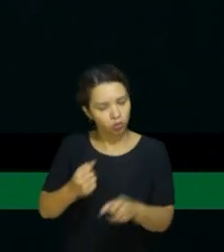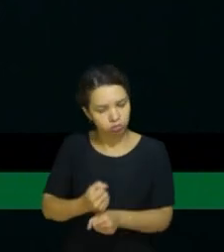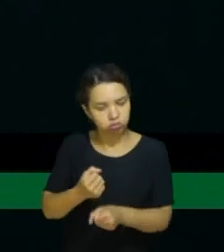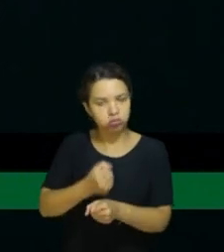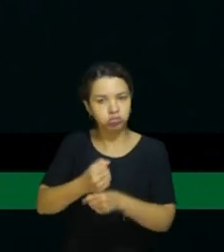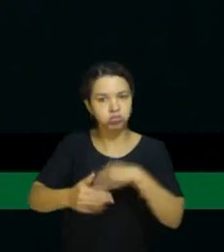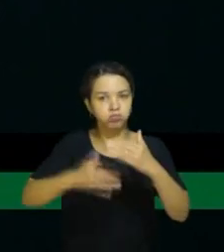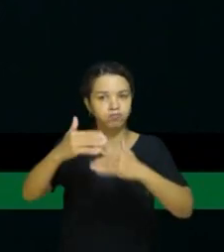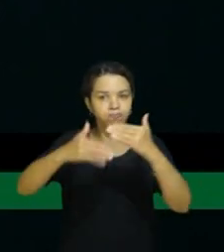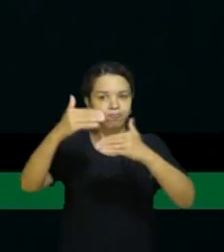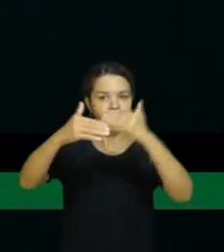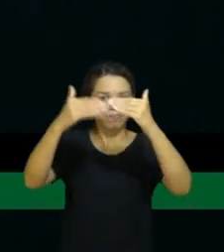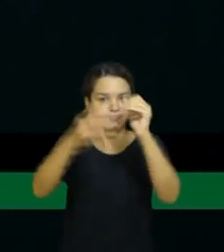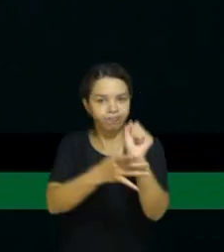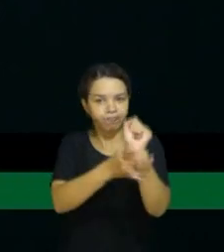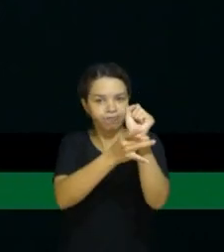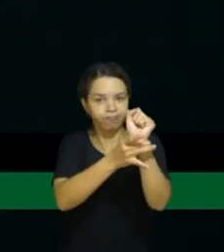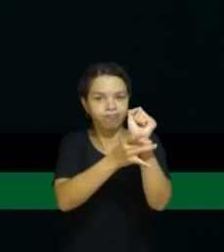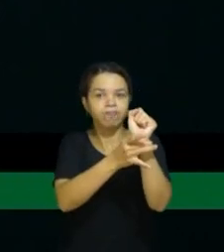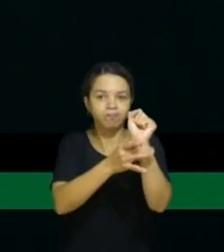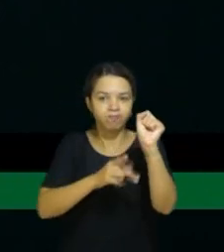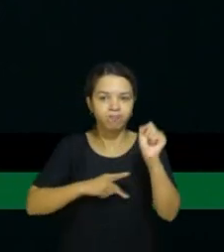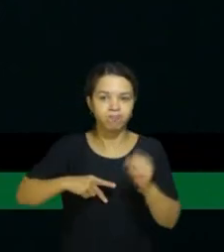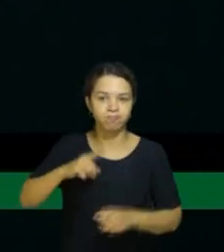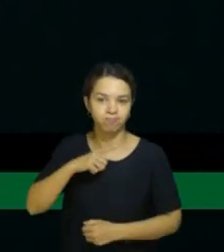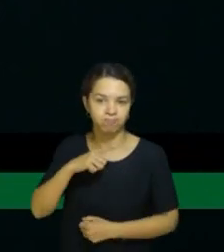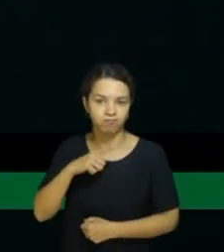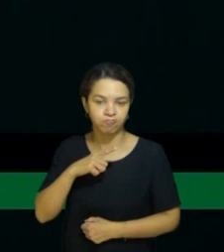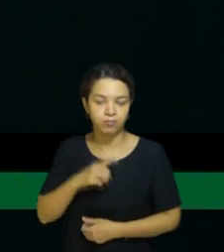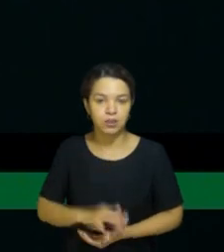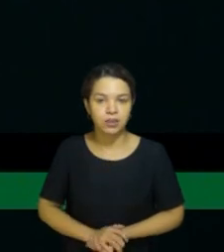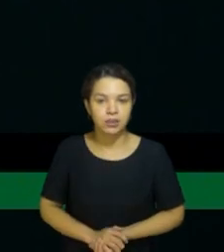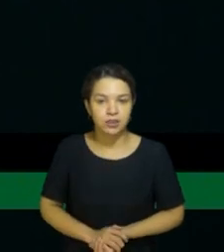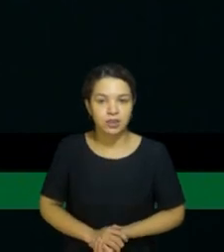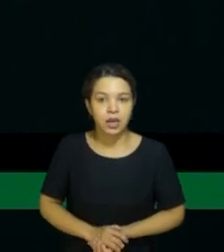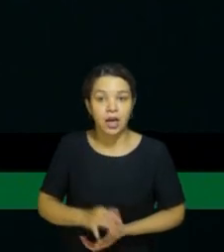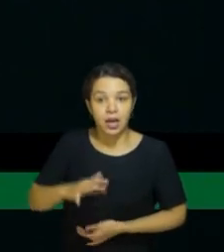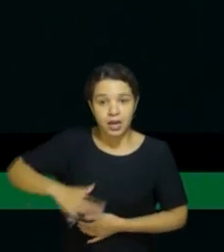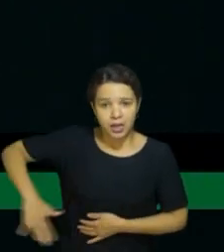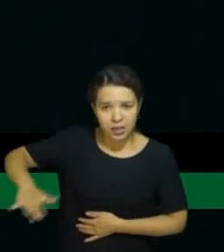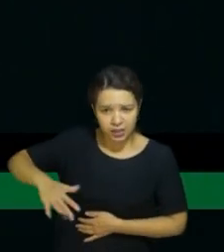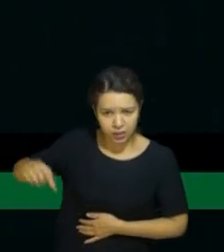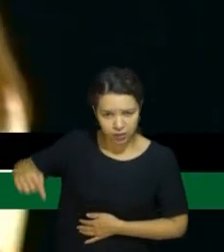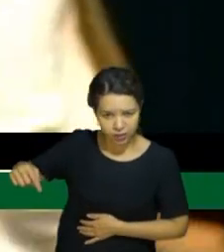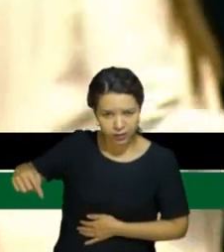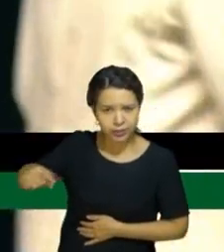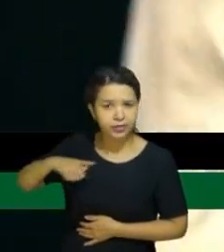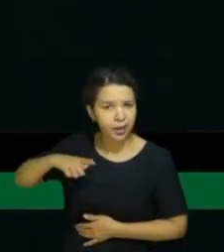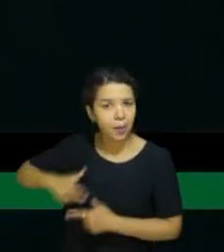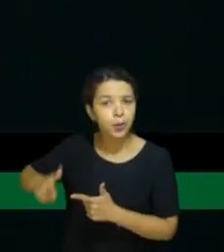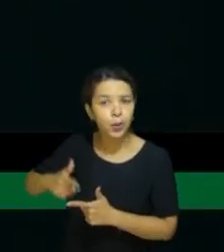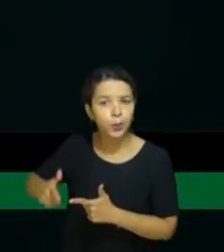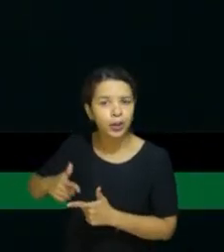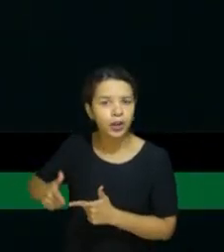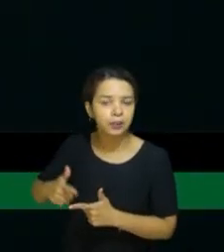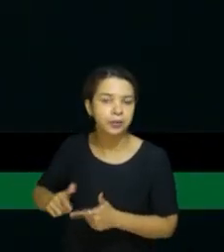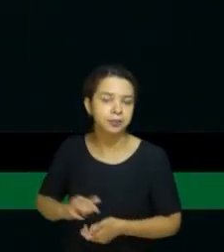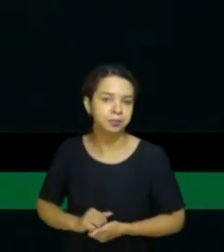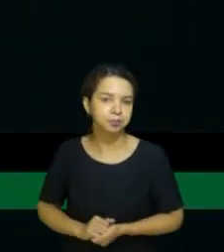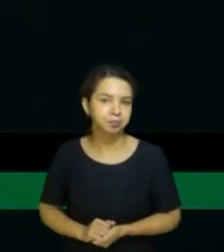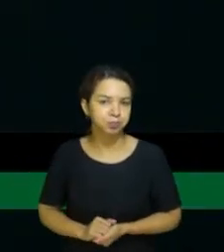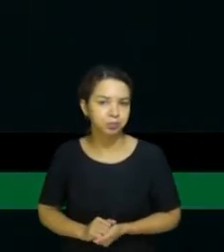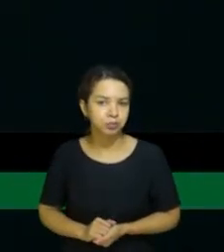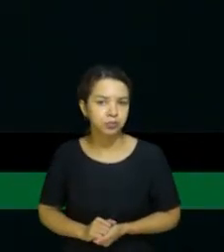termos de Segurança Pública a nossa região tinha problemas com questão de eh os